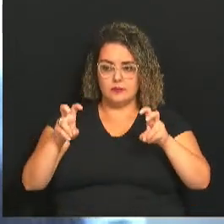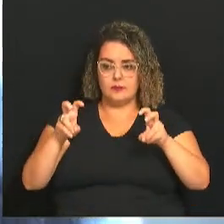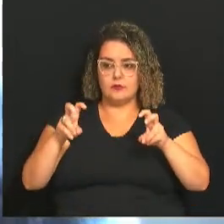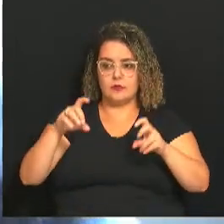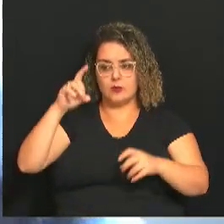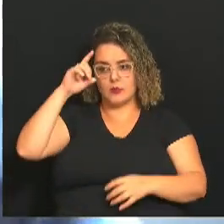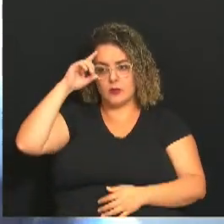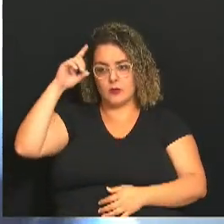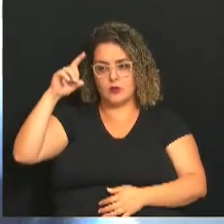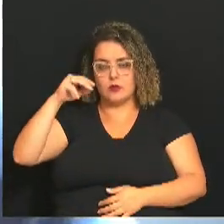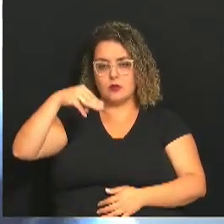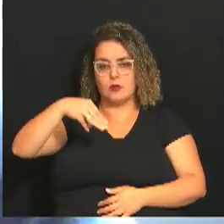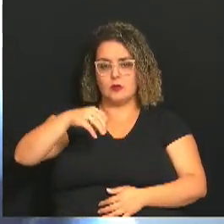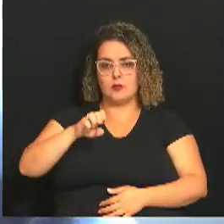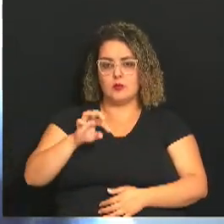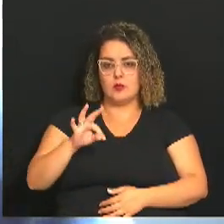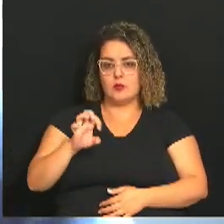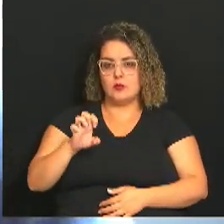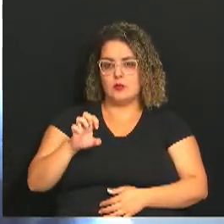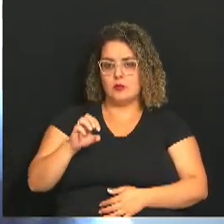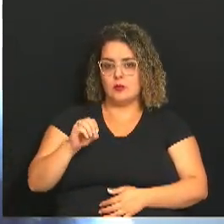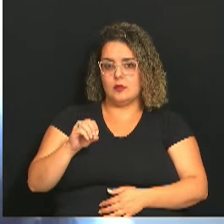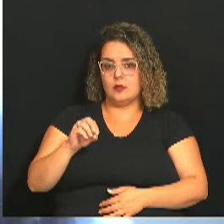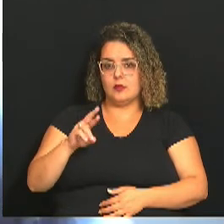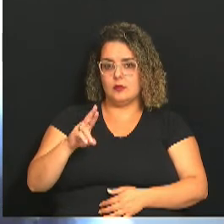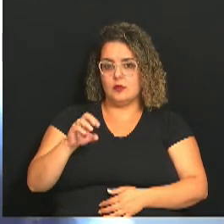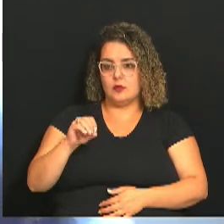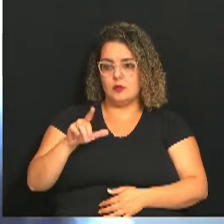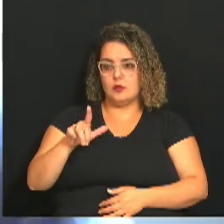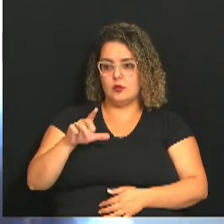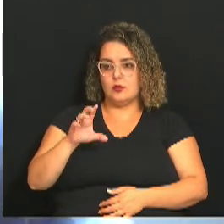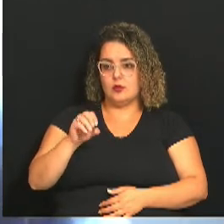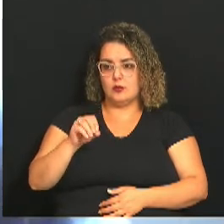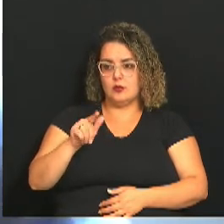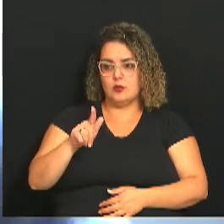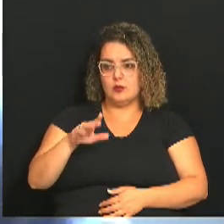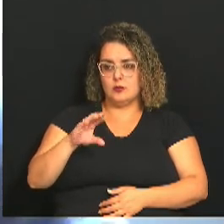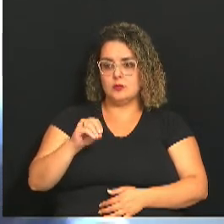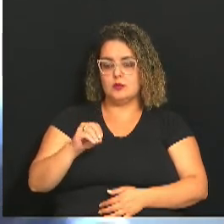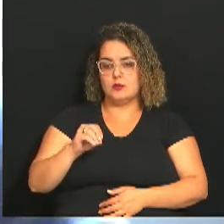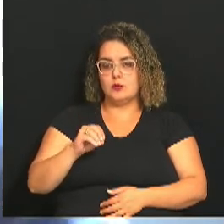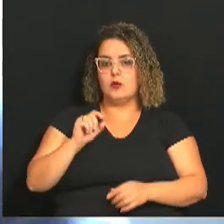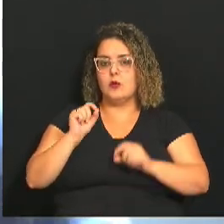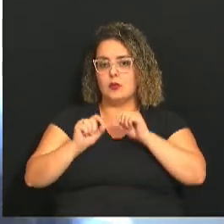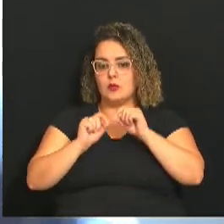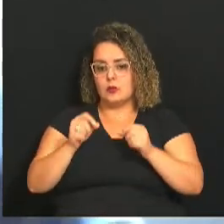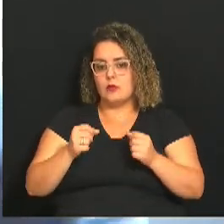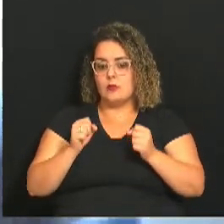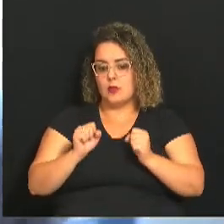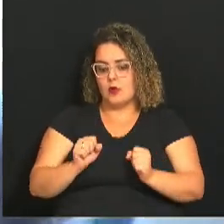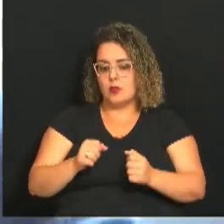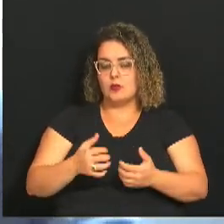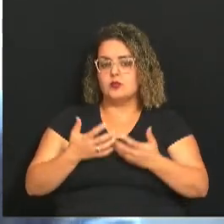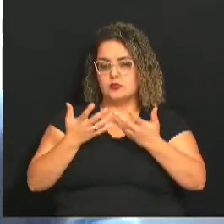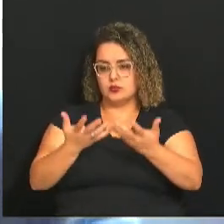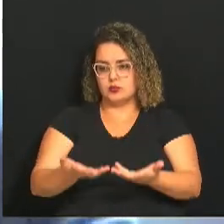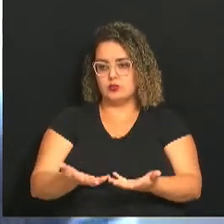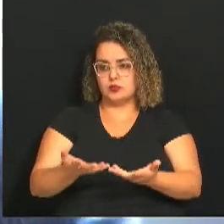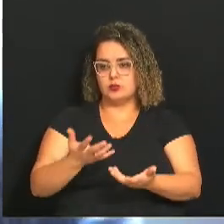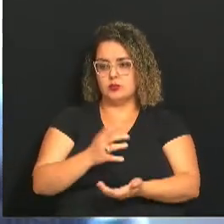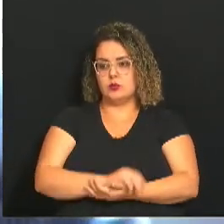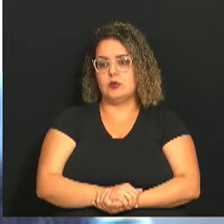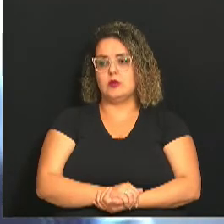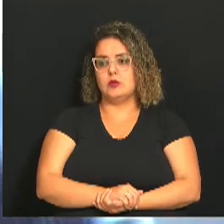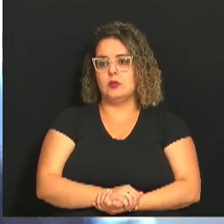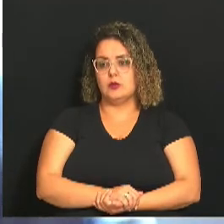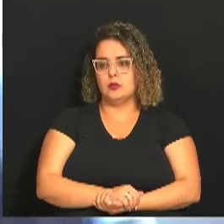Meteorológico Mundial, eu posso ver o que eles têm, o que eles podem ter em termos de pensando mais